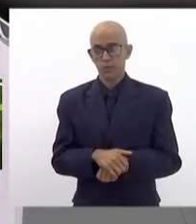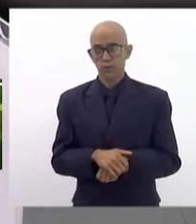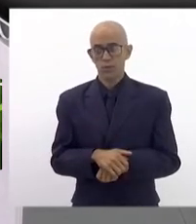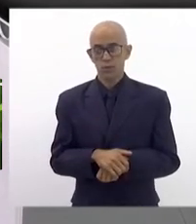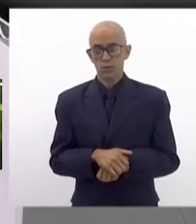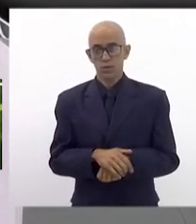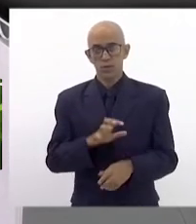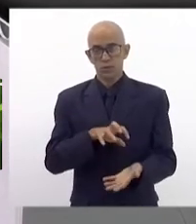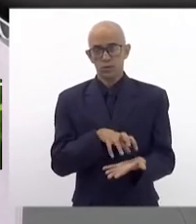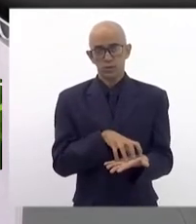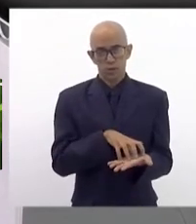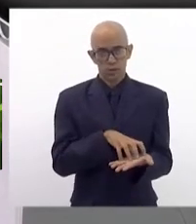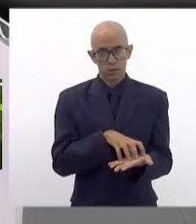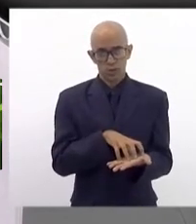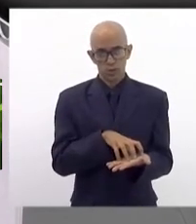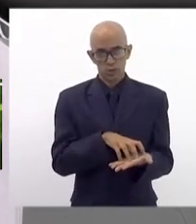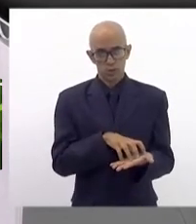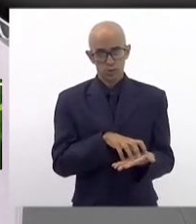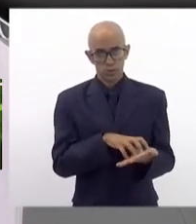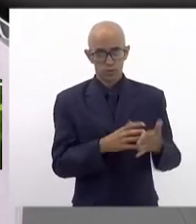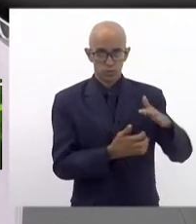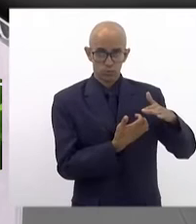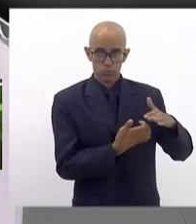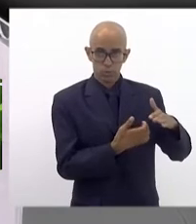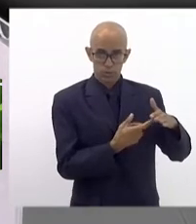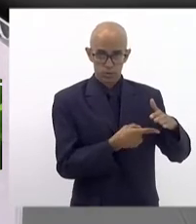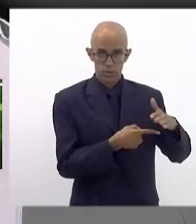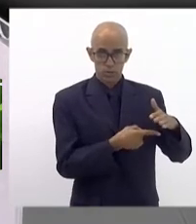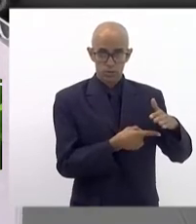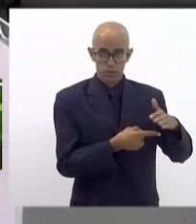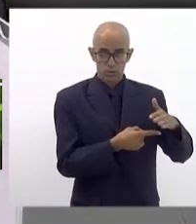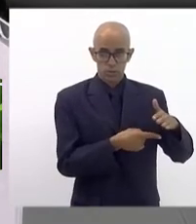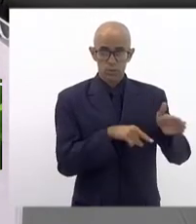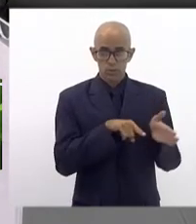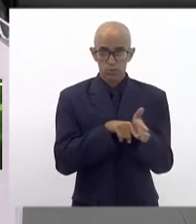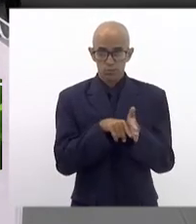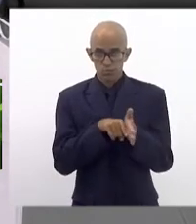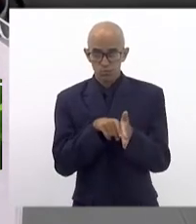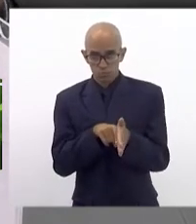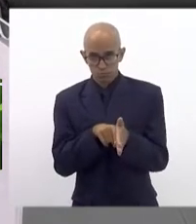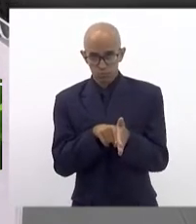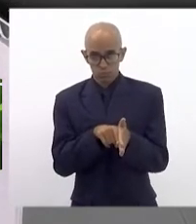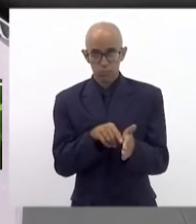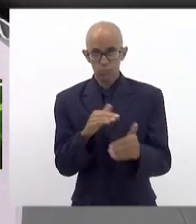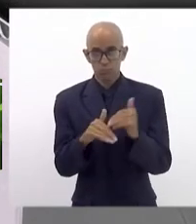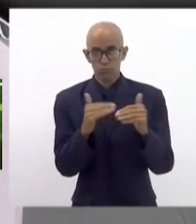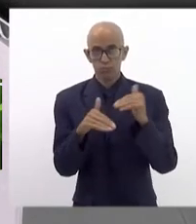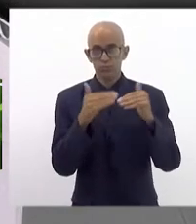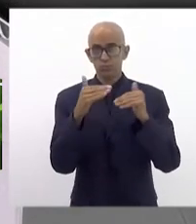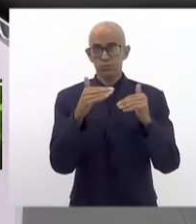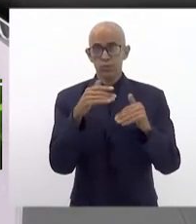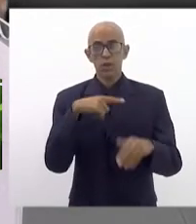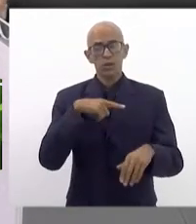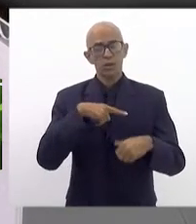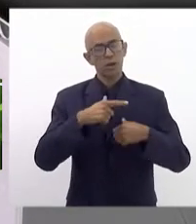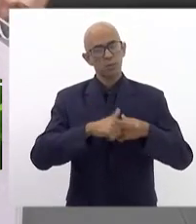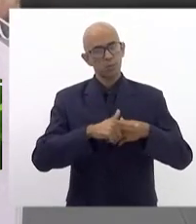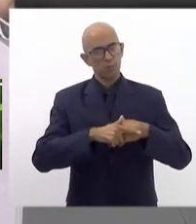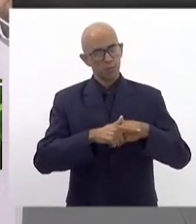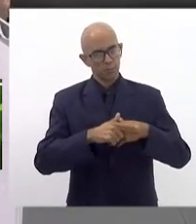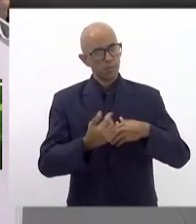de setores industriais onde pesquisa e desenvolvimento têm papel